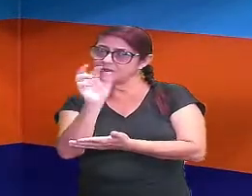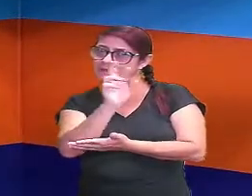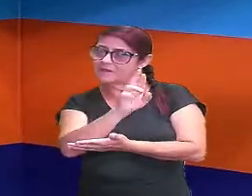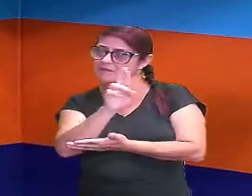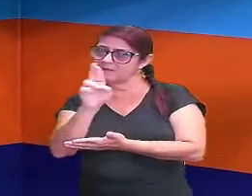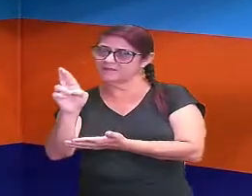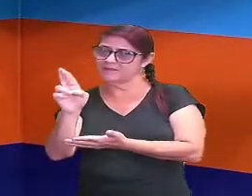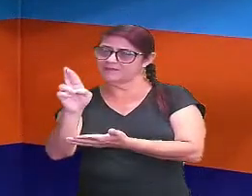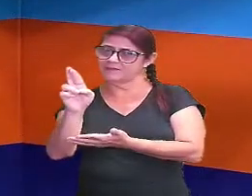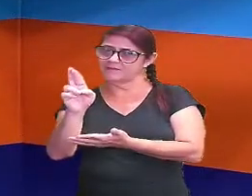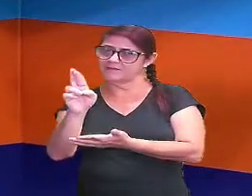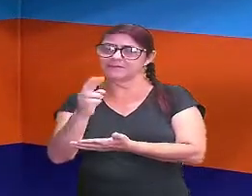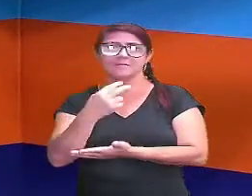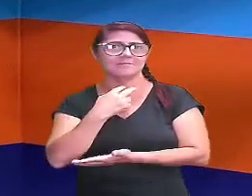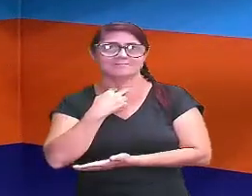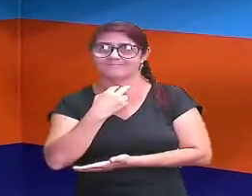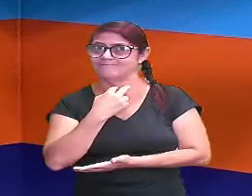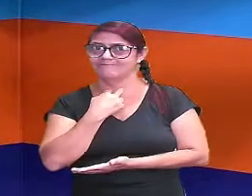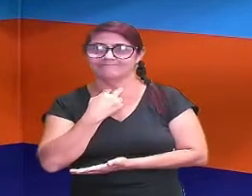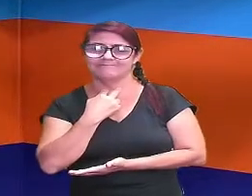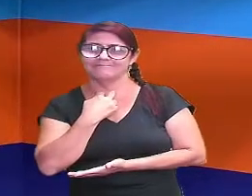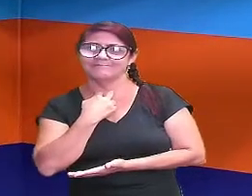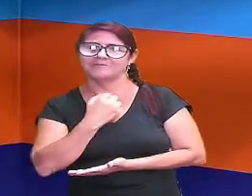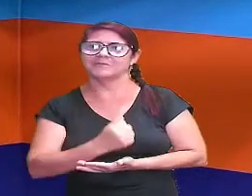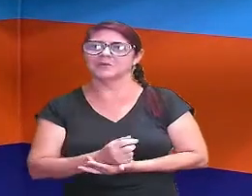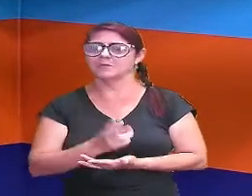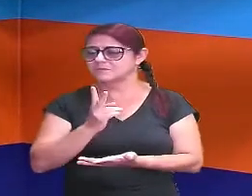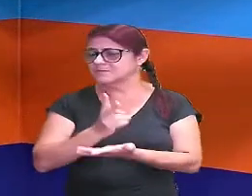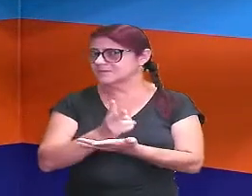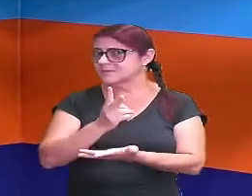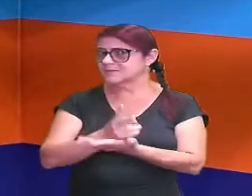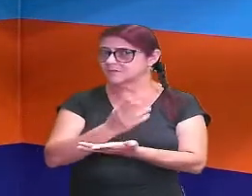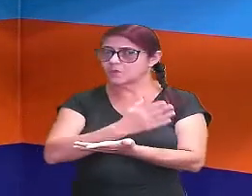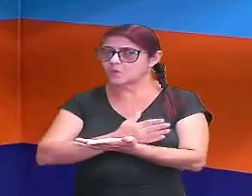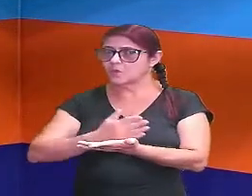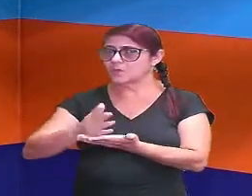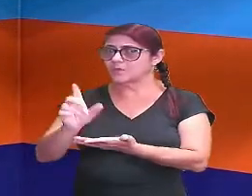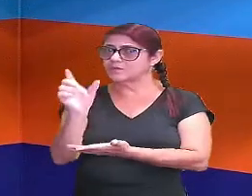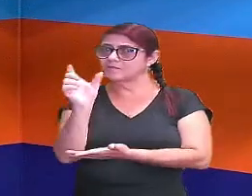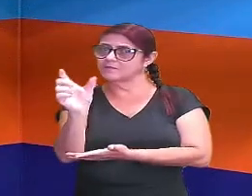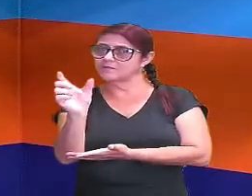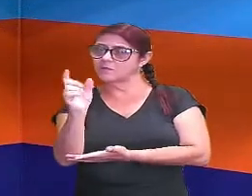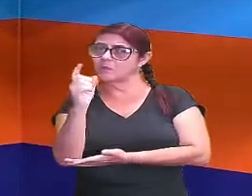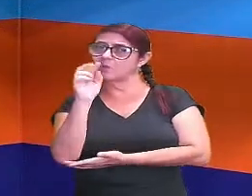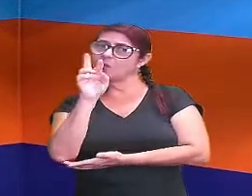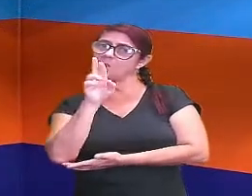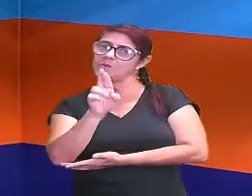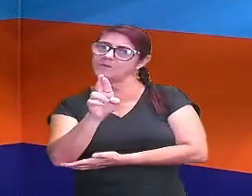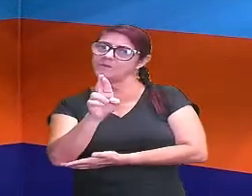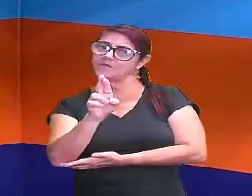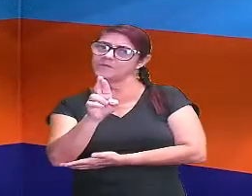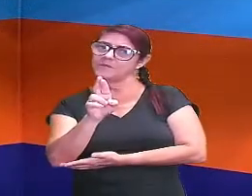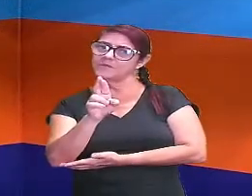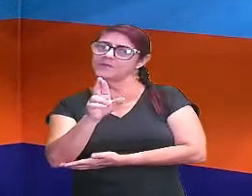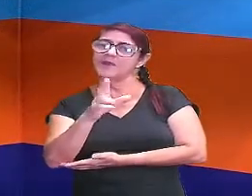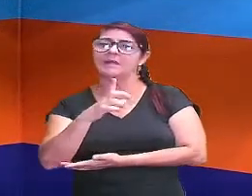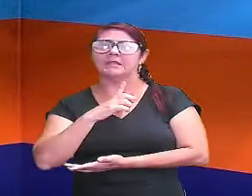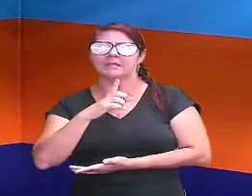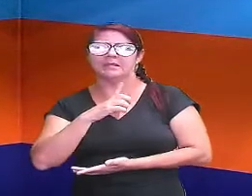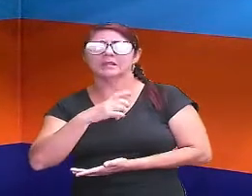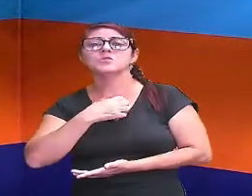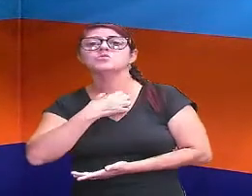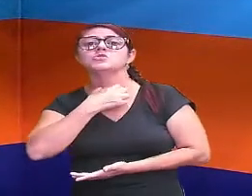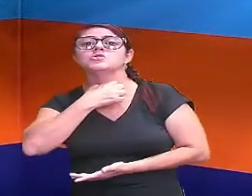2 letrinhas R's. A gente sempre, para início de palavra, é apenas um R, onde ele tem o